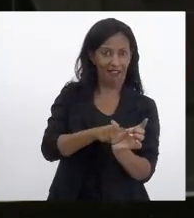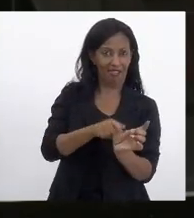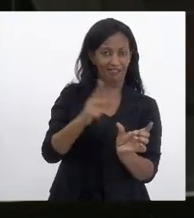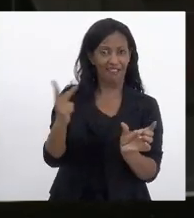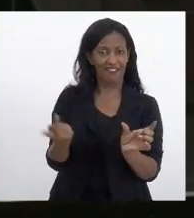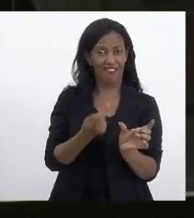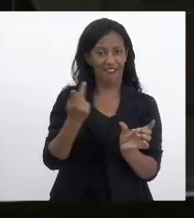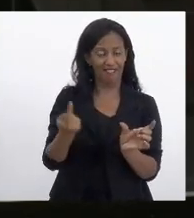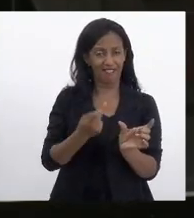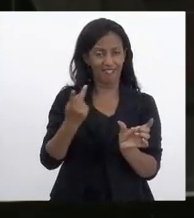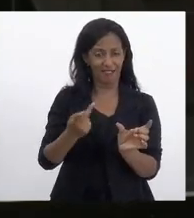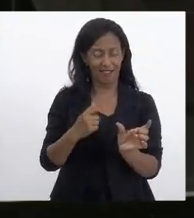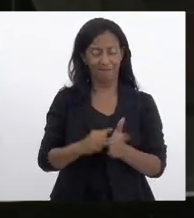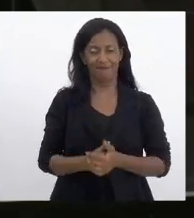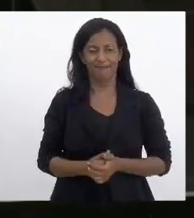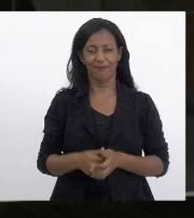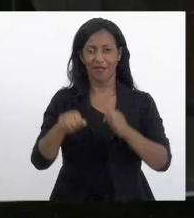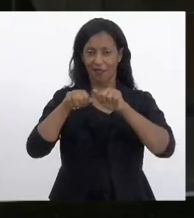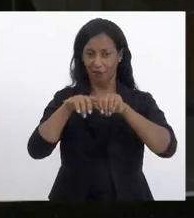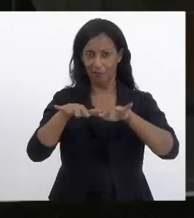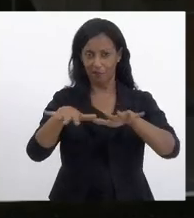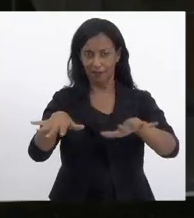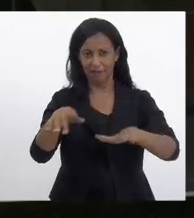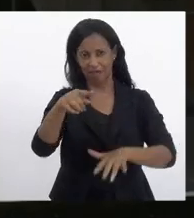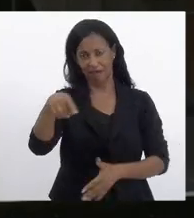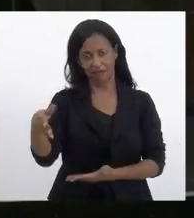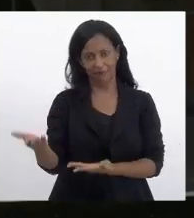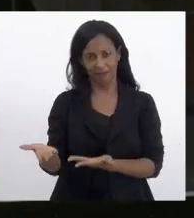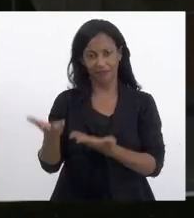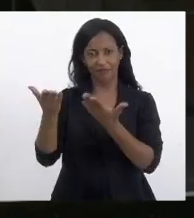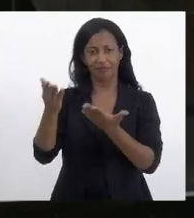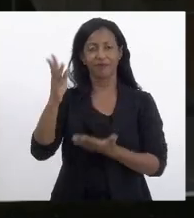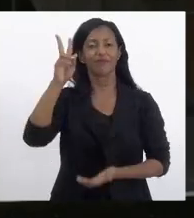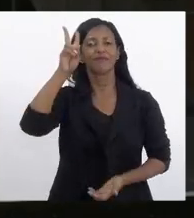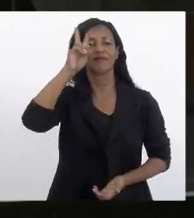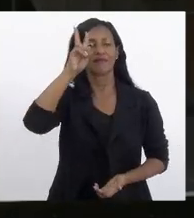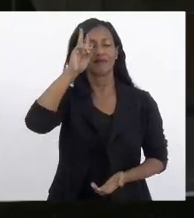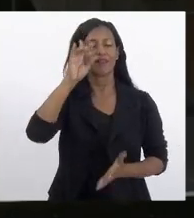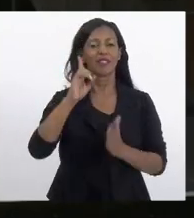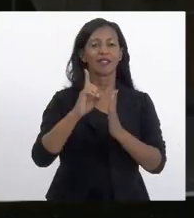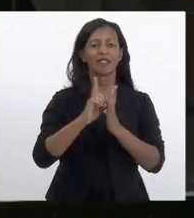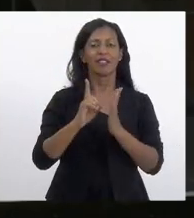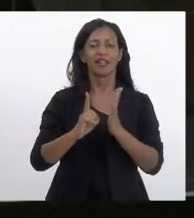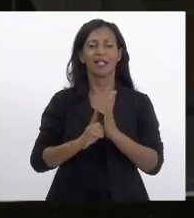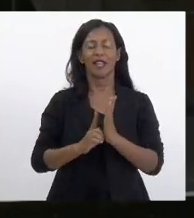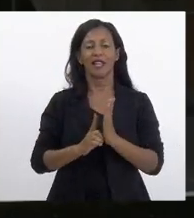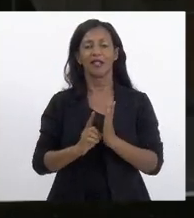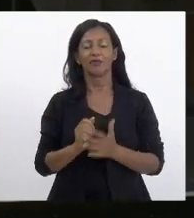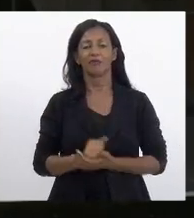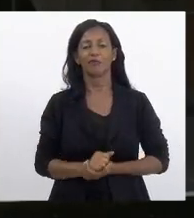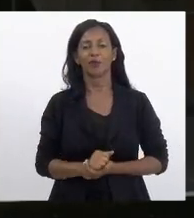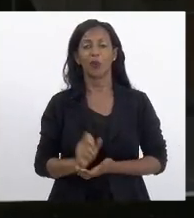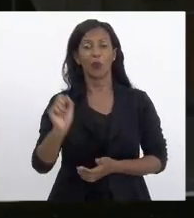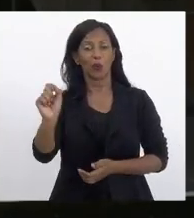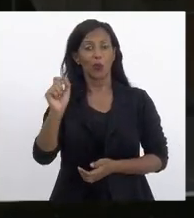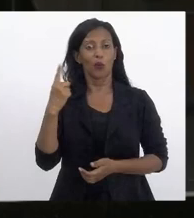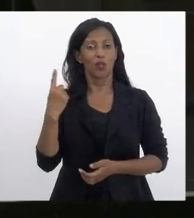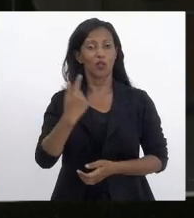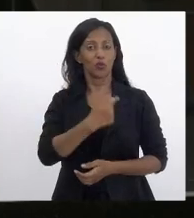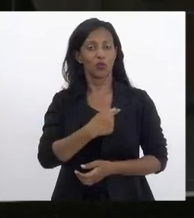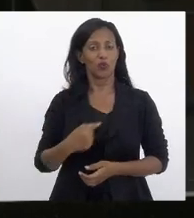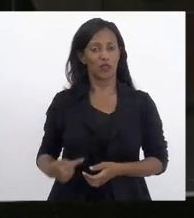pandemia, Vossa Excelência é de lembrar, começou com um decreto do então governador caçado Wilson